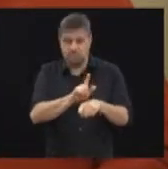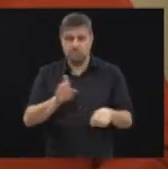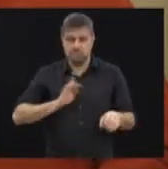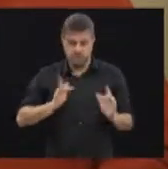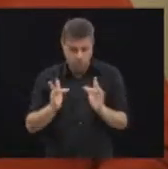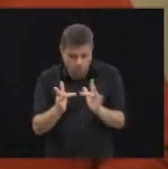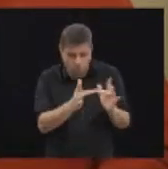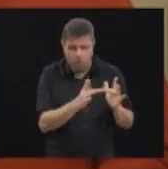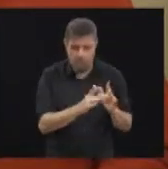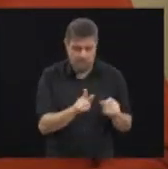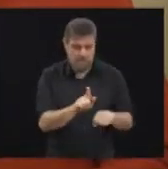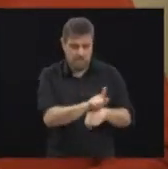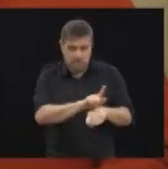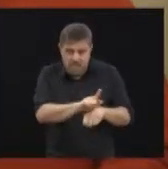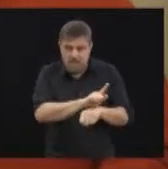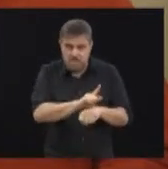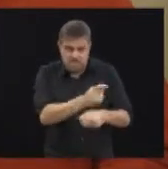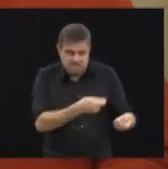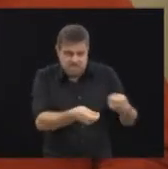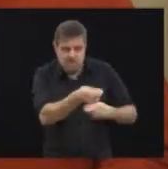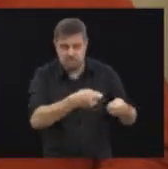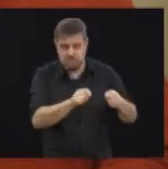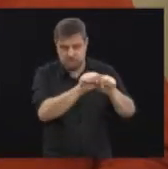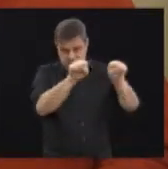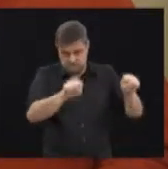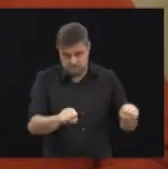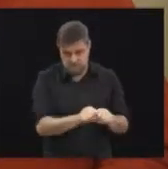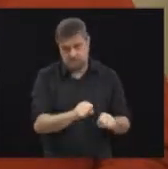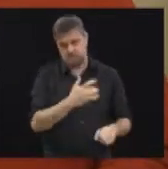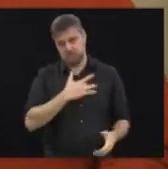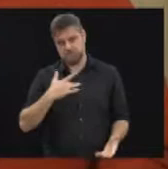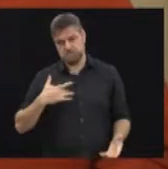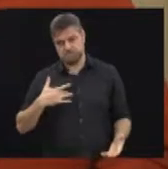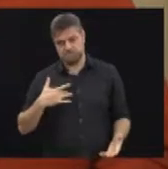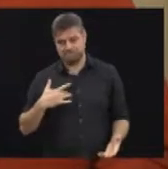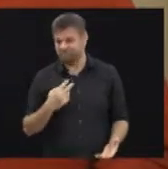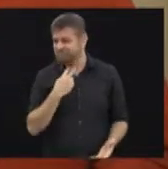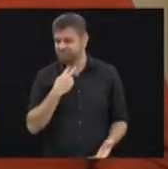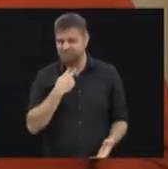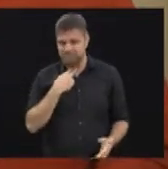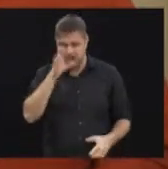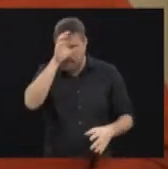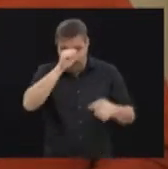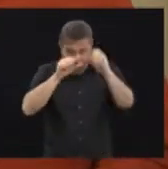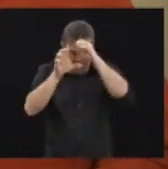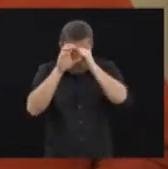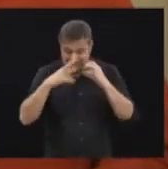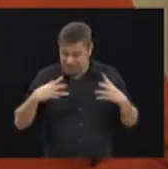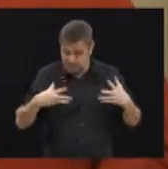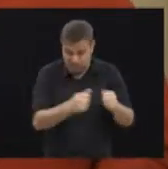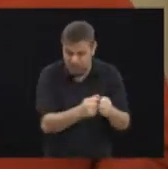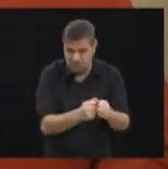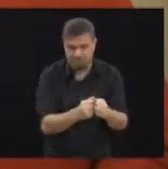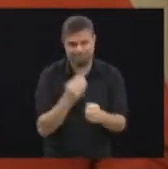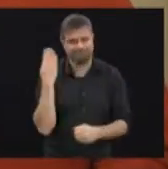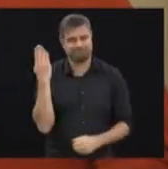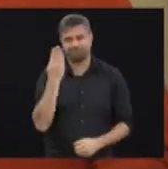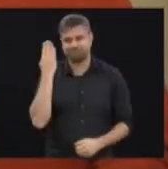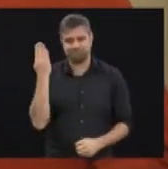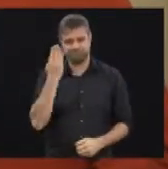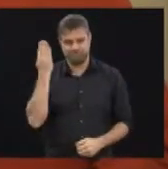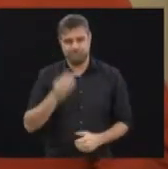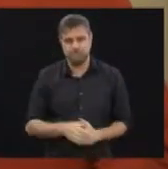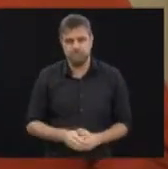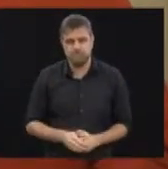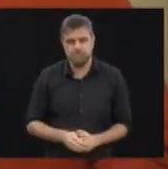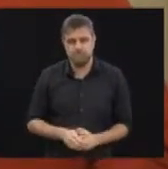tem contato com alguns aspectos da gestão dos sistemas, mas não são suficientes para que